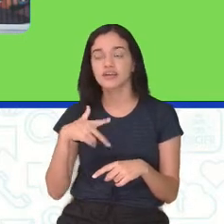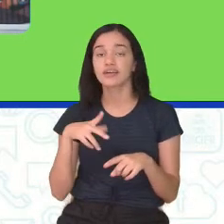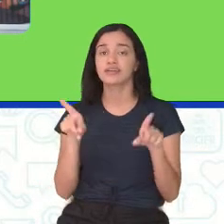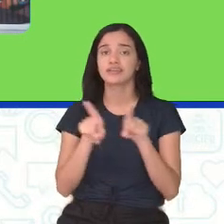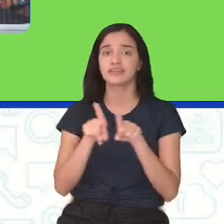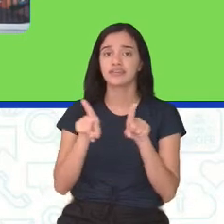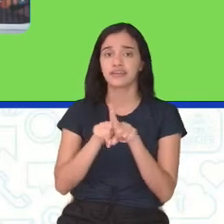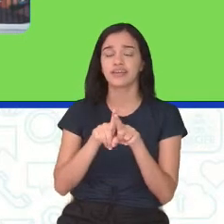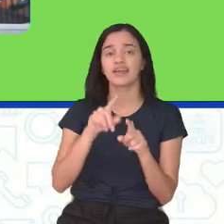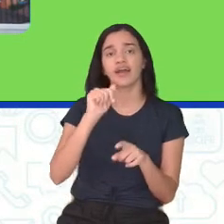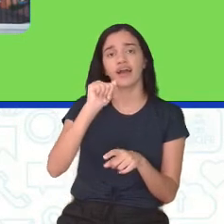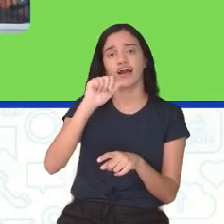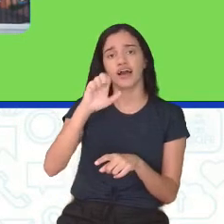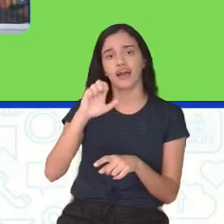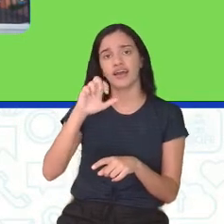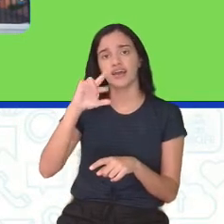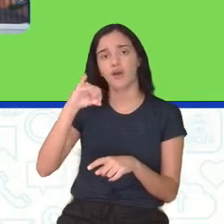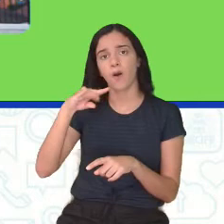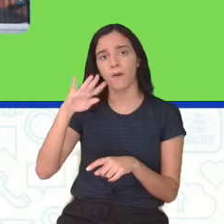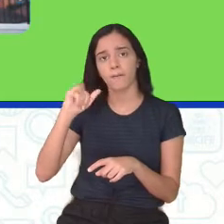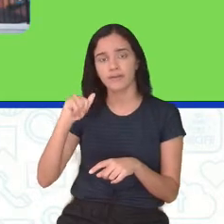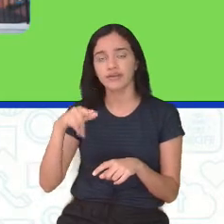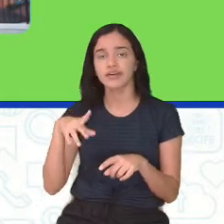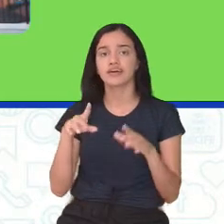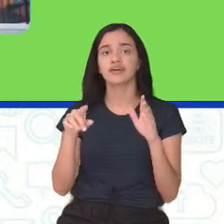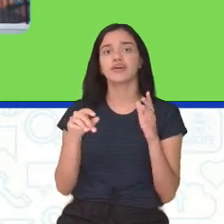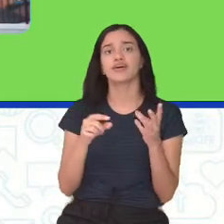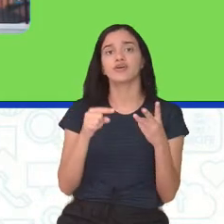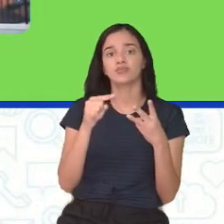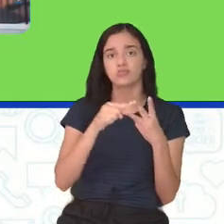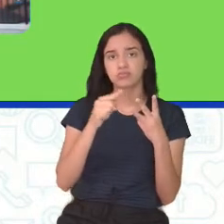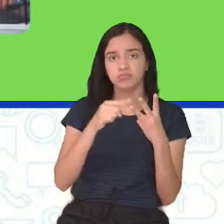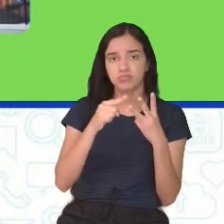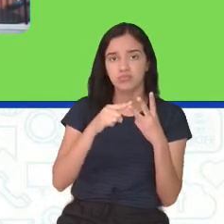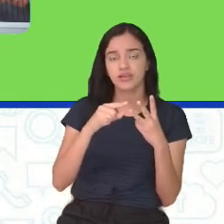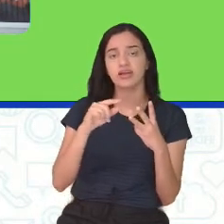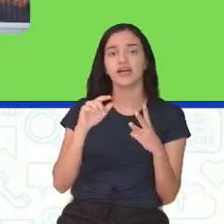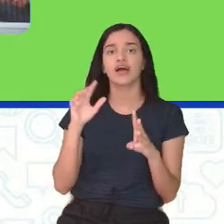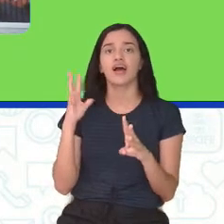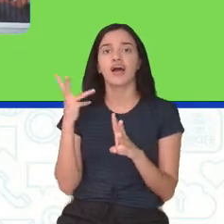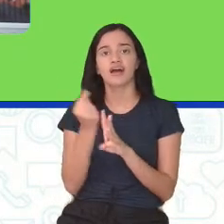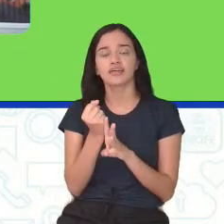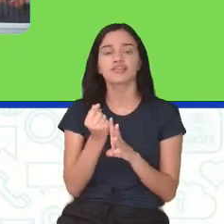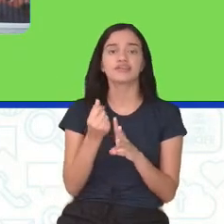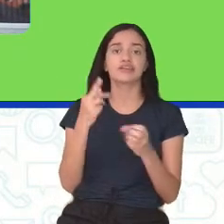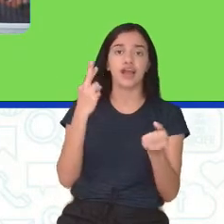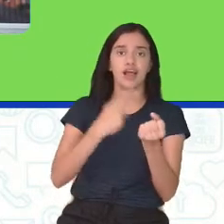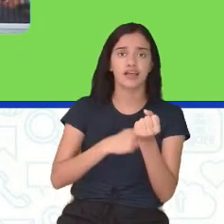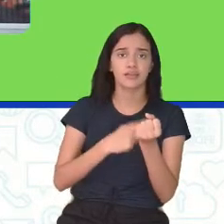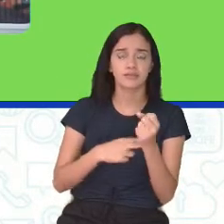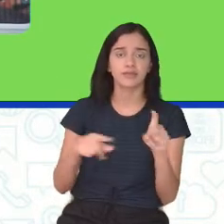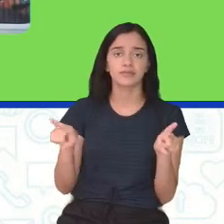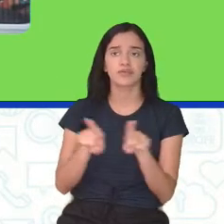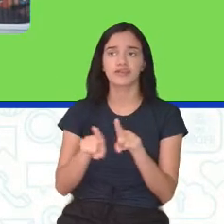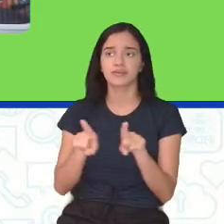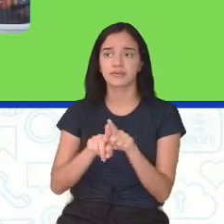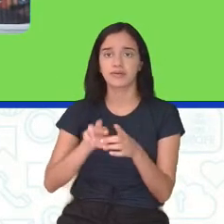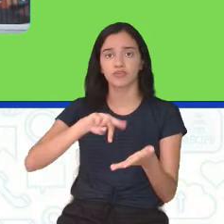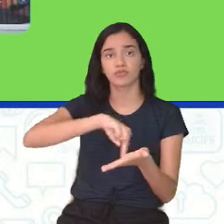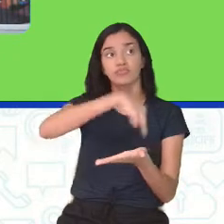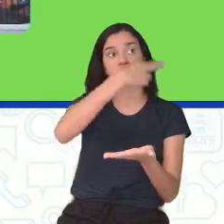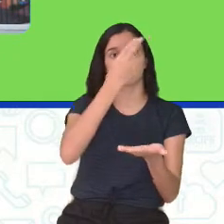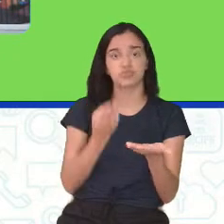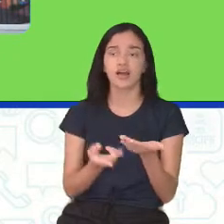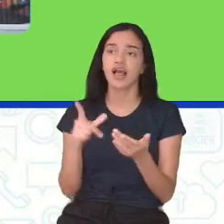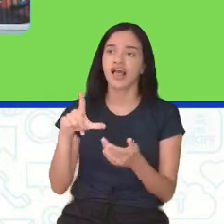ginástica aeróbica, a ginástica artística, rítmica e de trampolim. Então tem aí